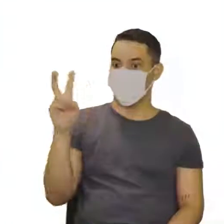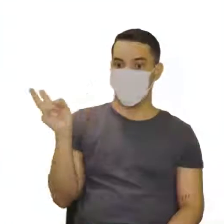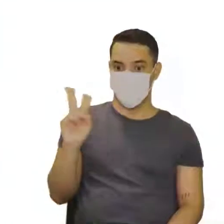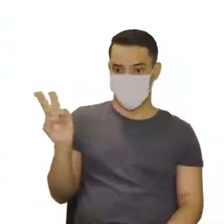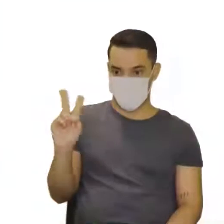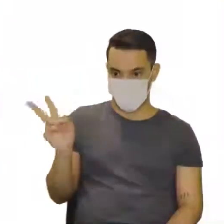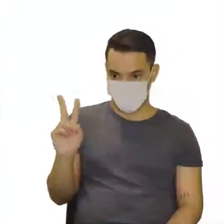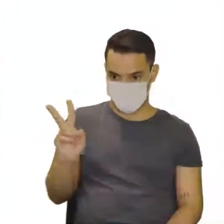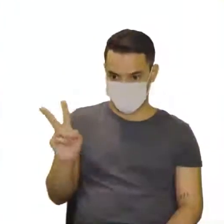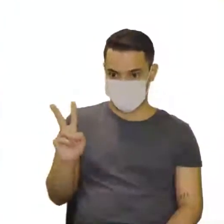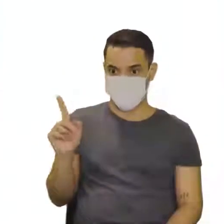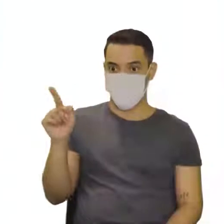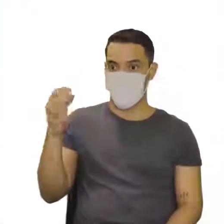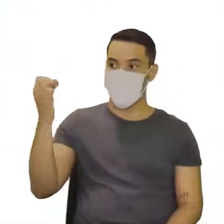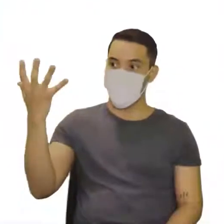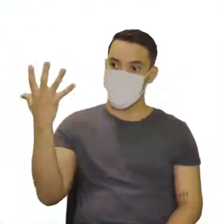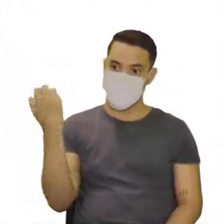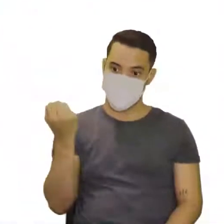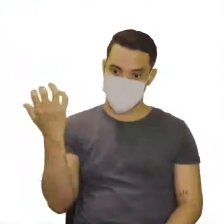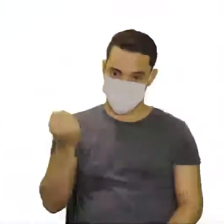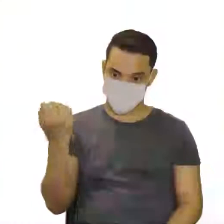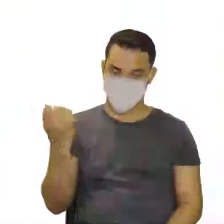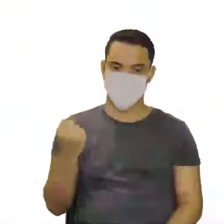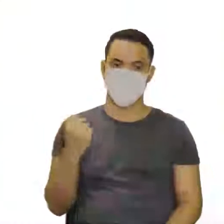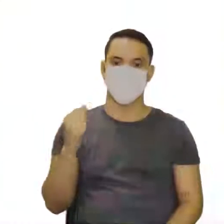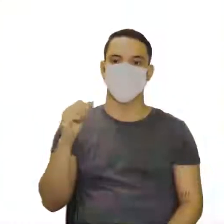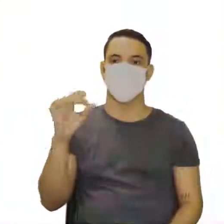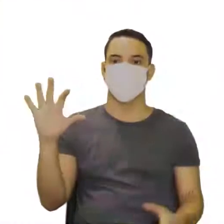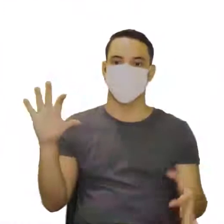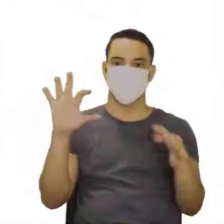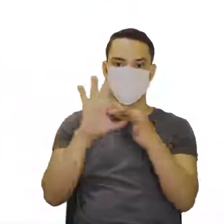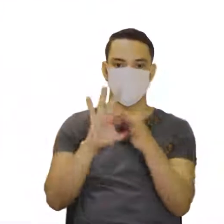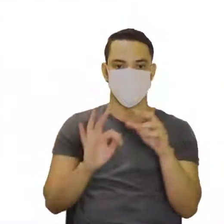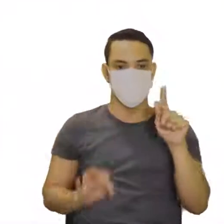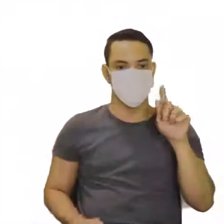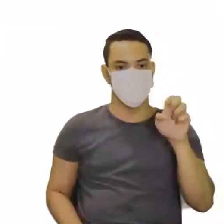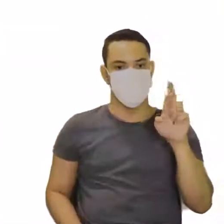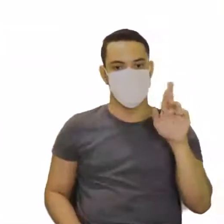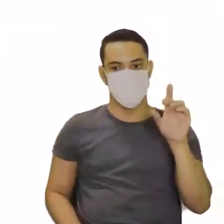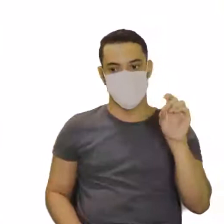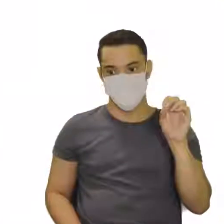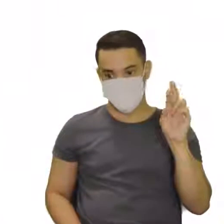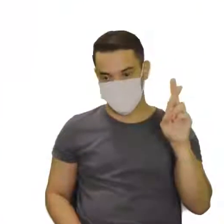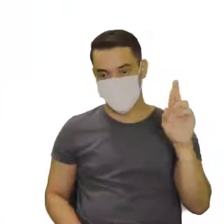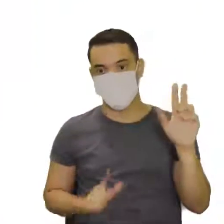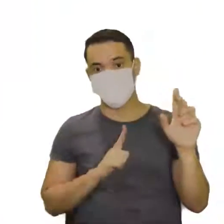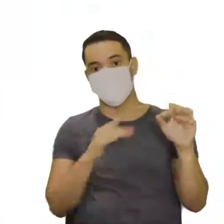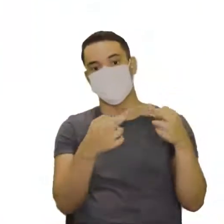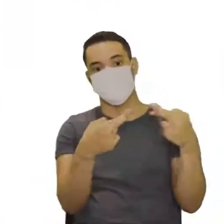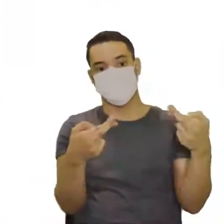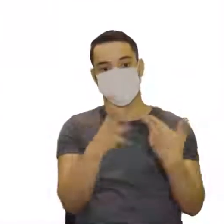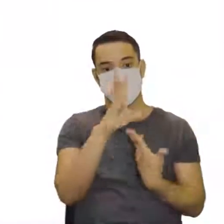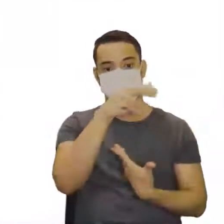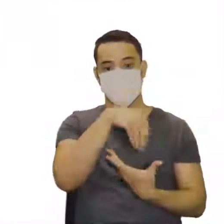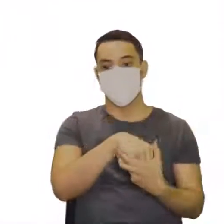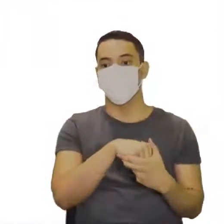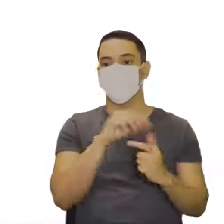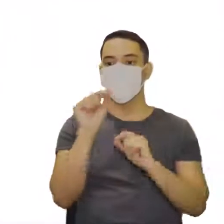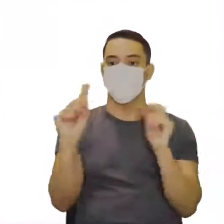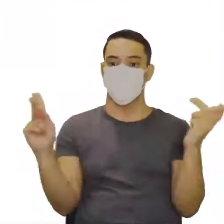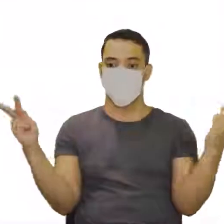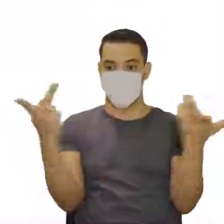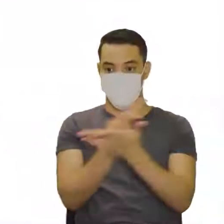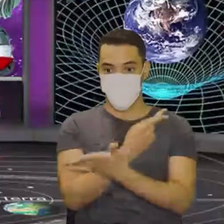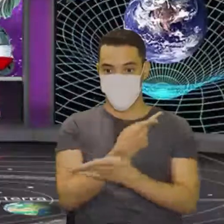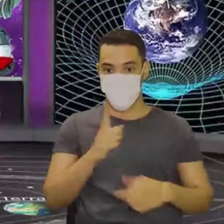No caso, a lâmpada é o receptor e ela foi associada a um gerador. Como o gerador tem uma resistência interna, o que aconteceu?